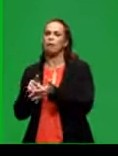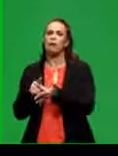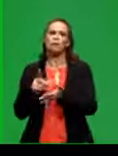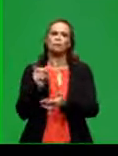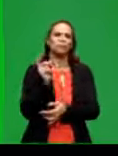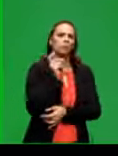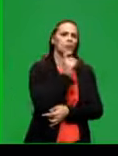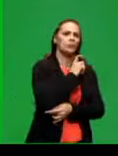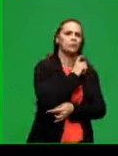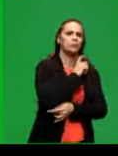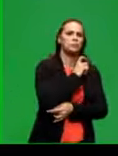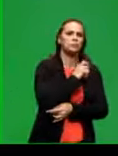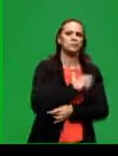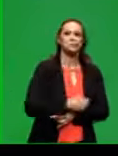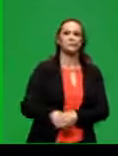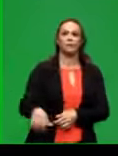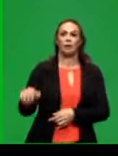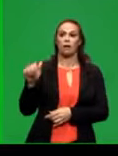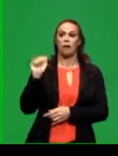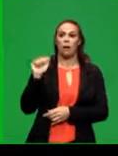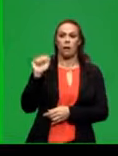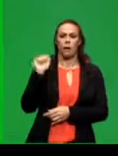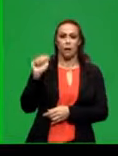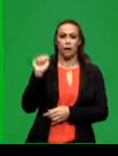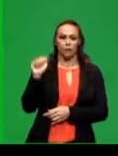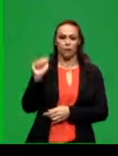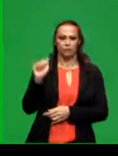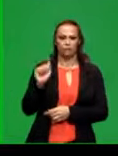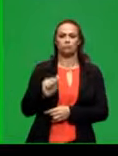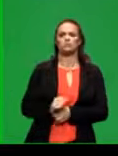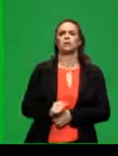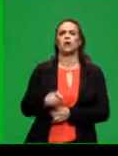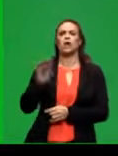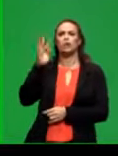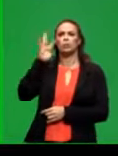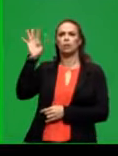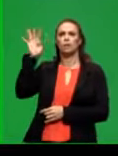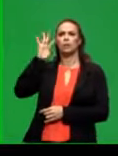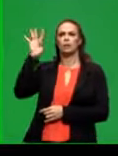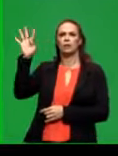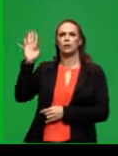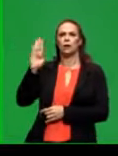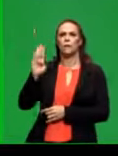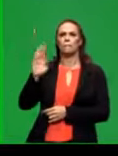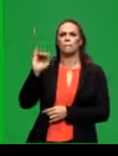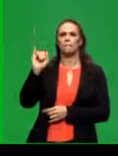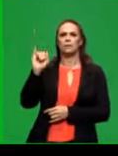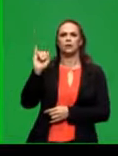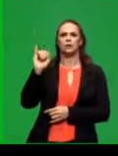de teorias como a do Big Bang e a evolução dos seres